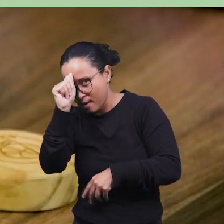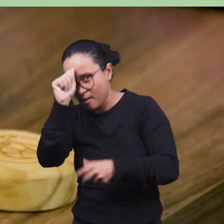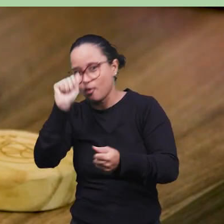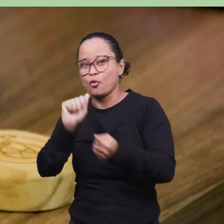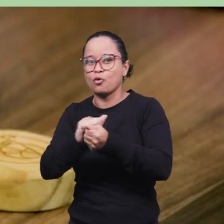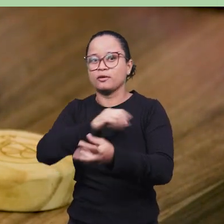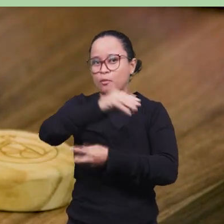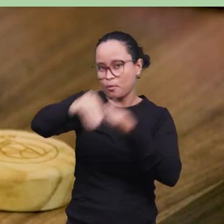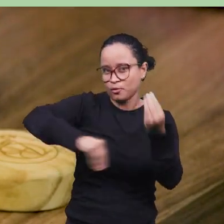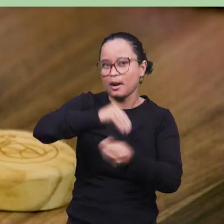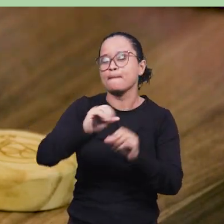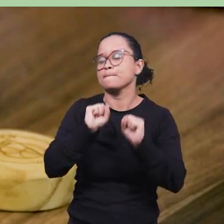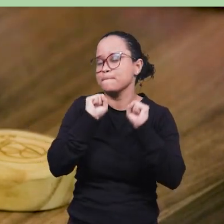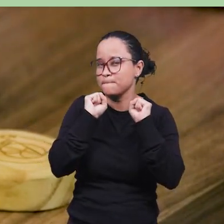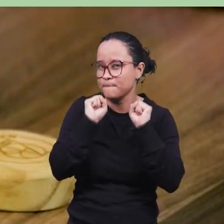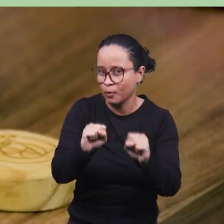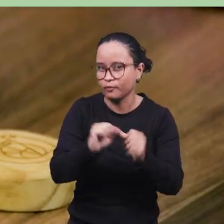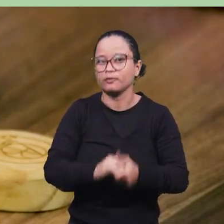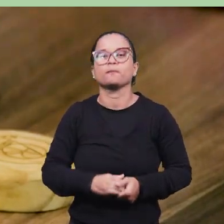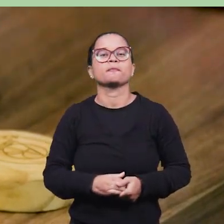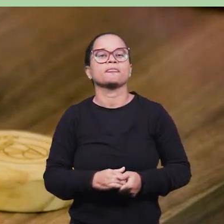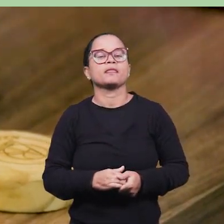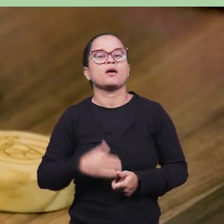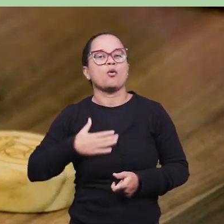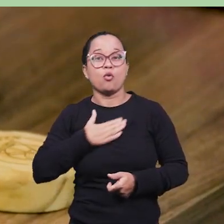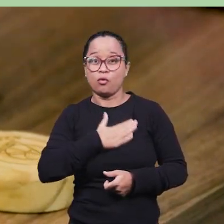critério. Eu gosto dela pura.